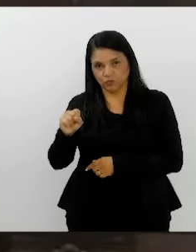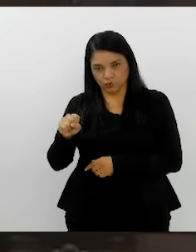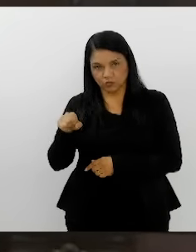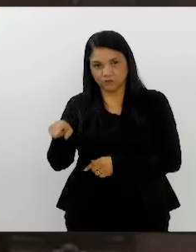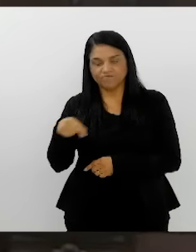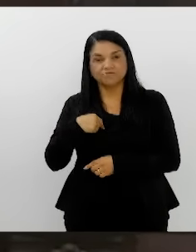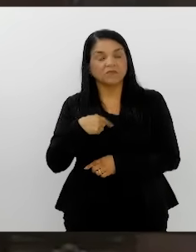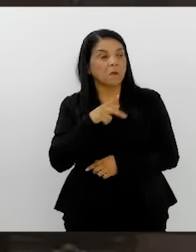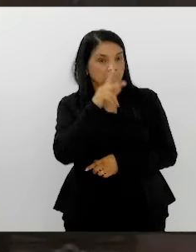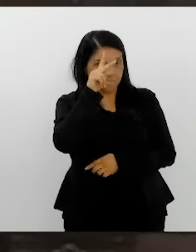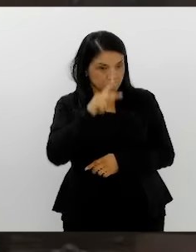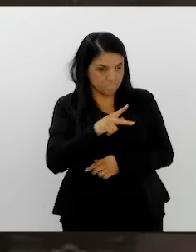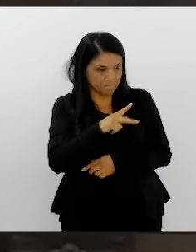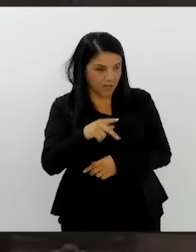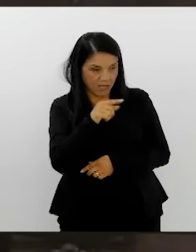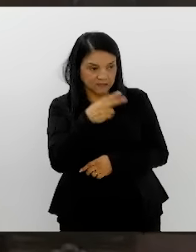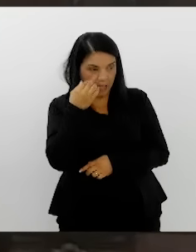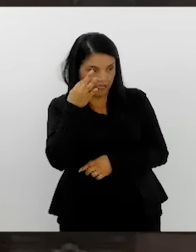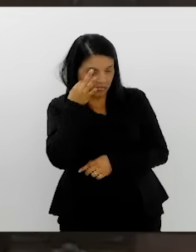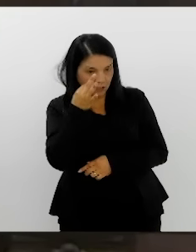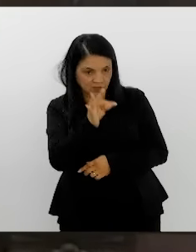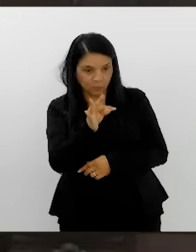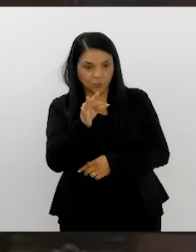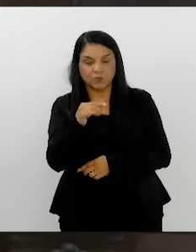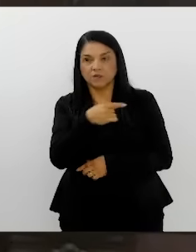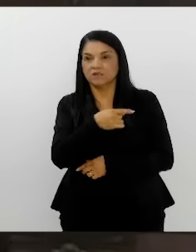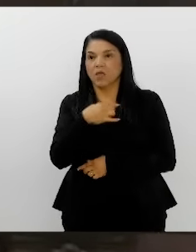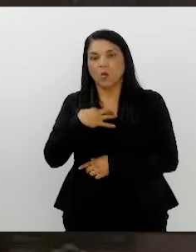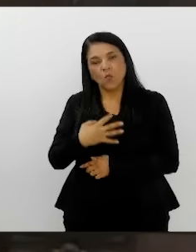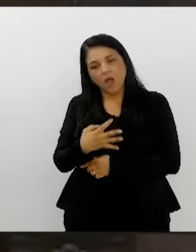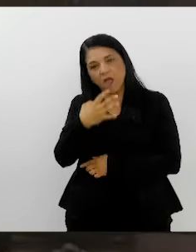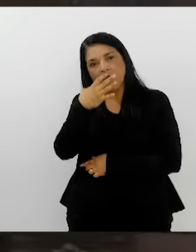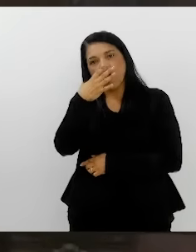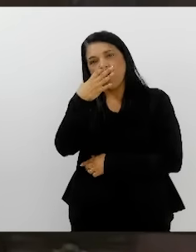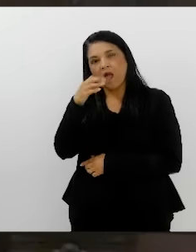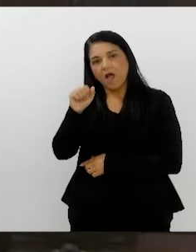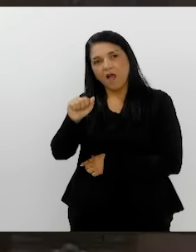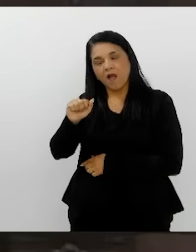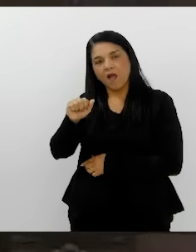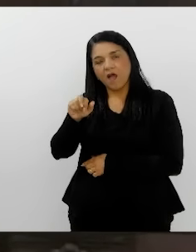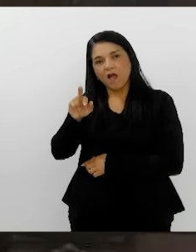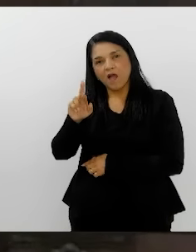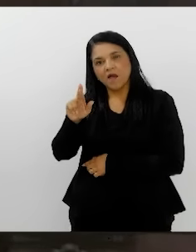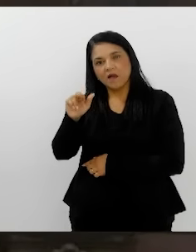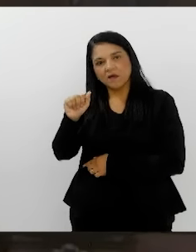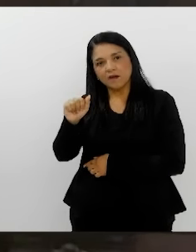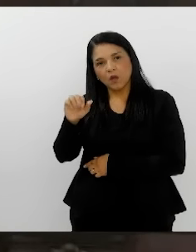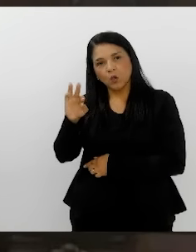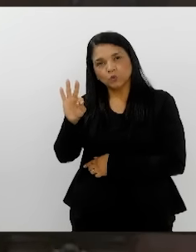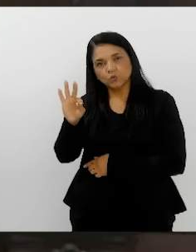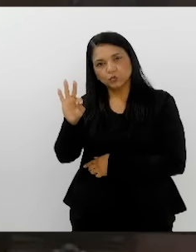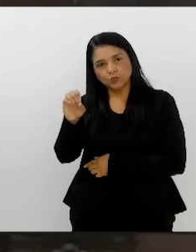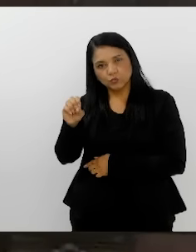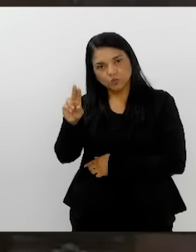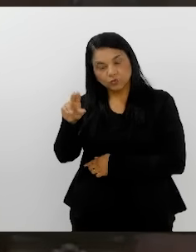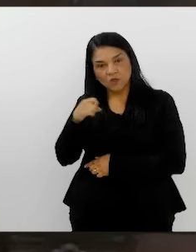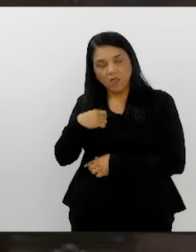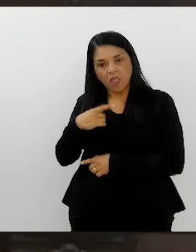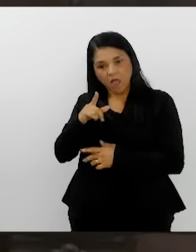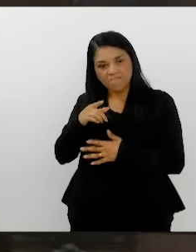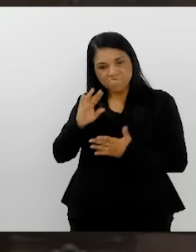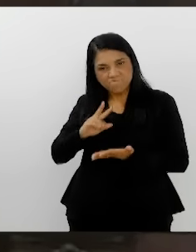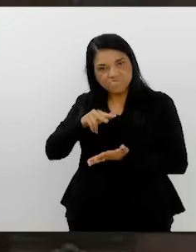testemunha, eu fiquei encantado com a firmeza, com a coragem e com a determinação que